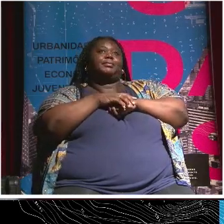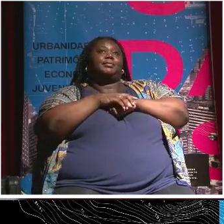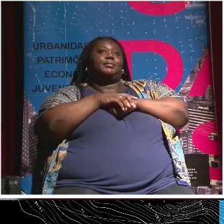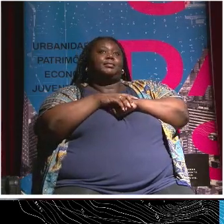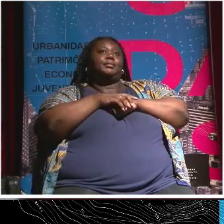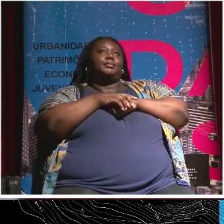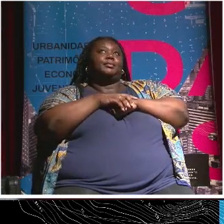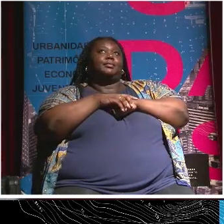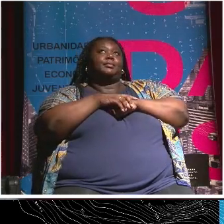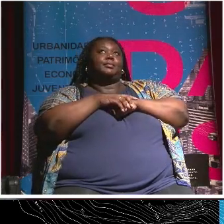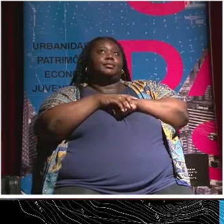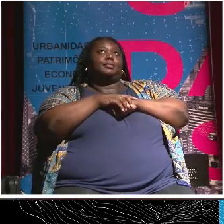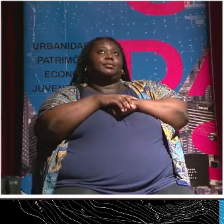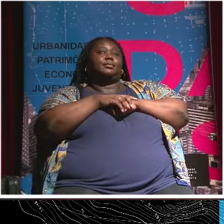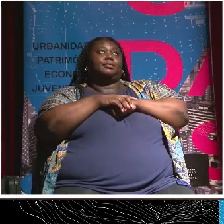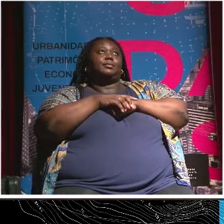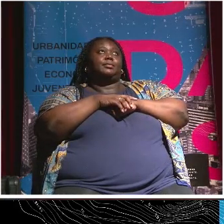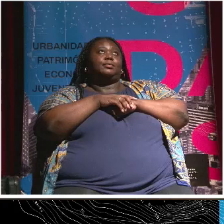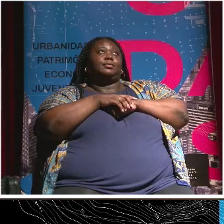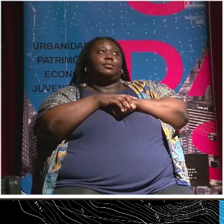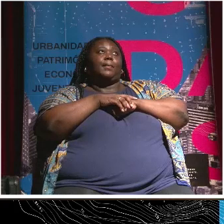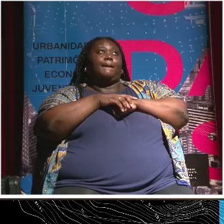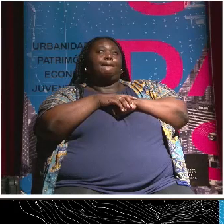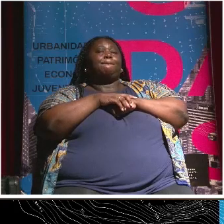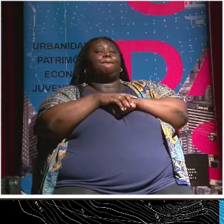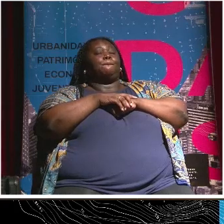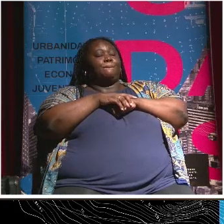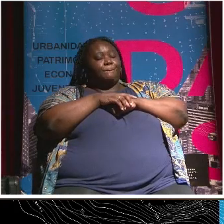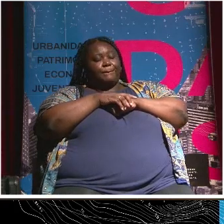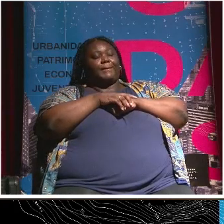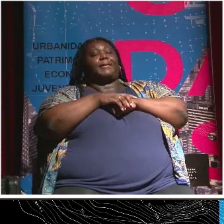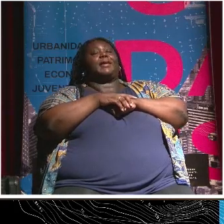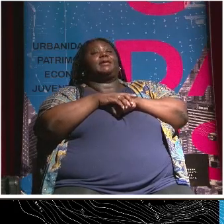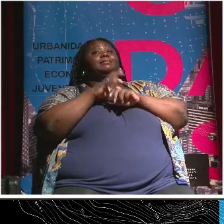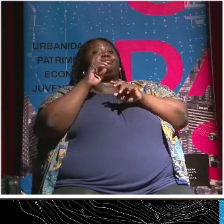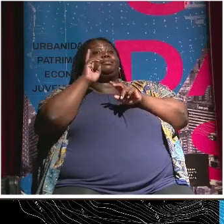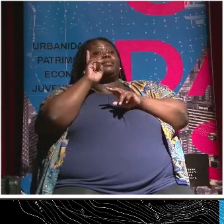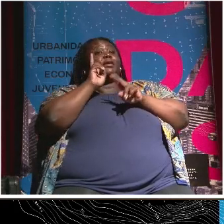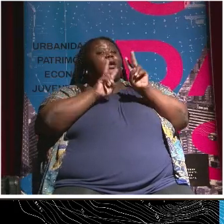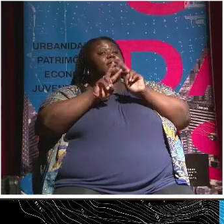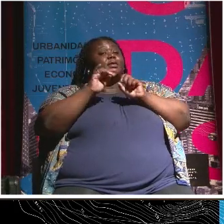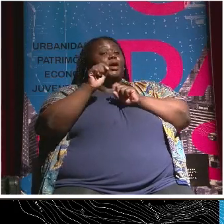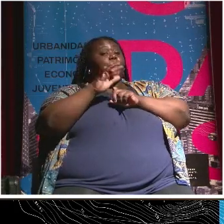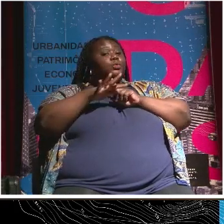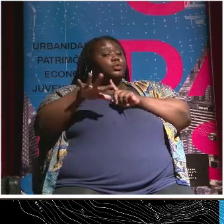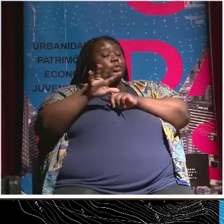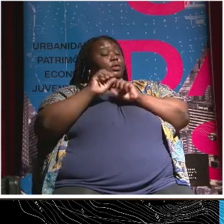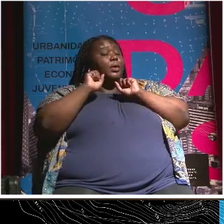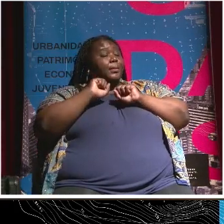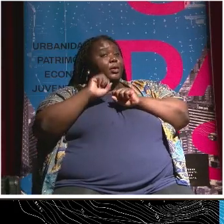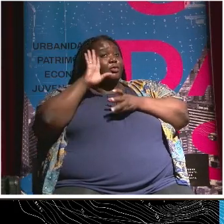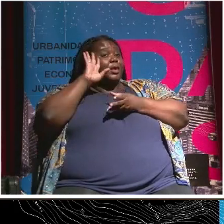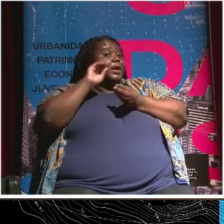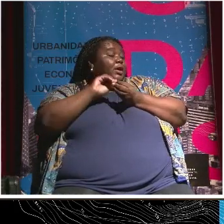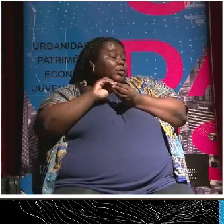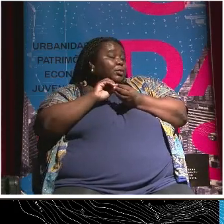da perspectiva do tecido social, ela pode ser, inclusive, resumida pelos 4 numa